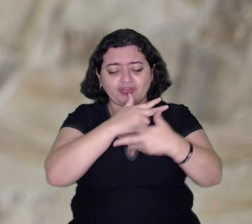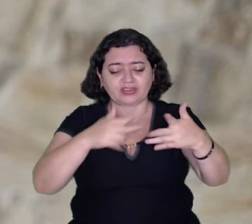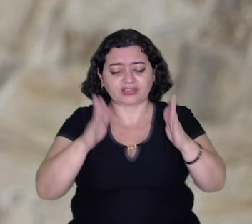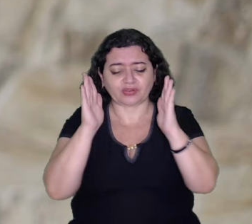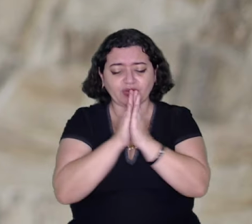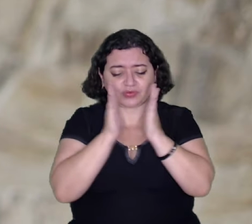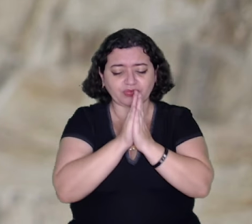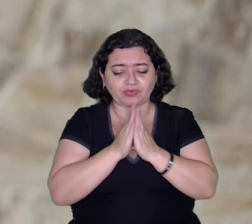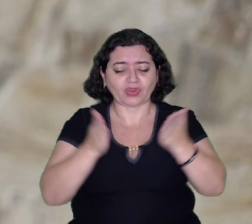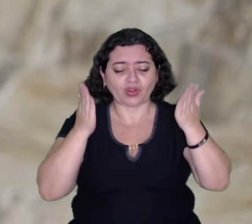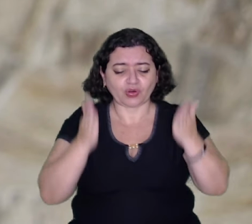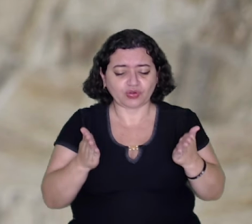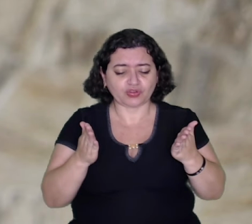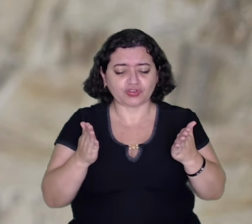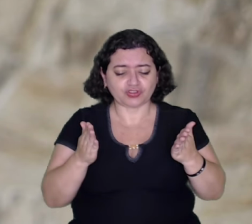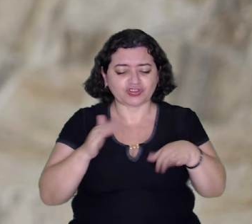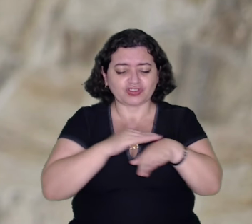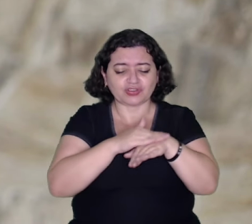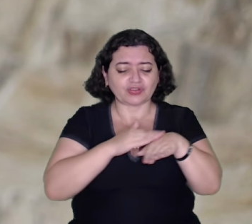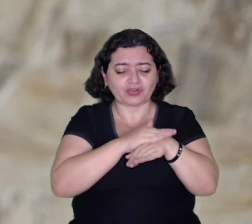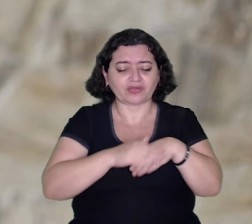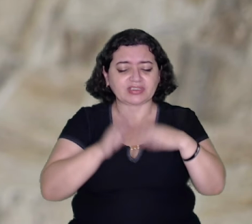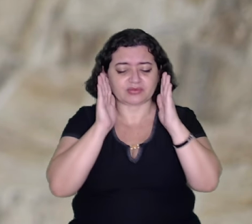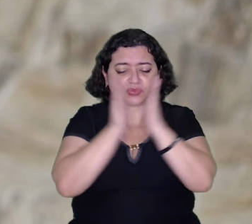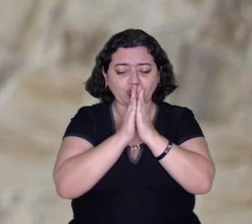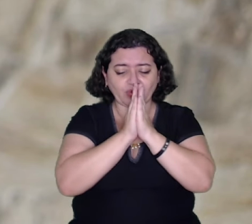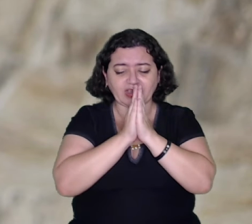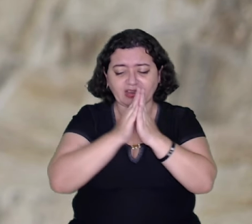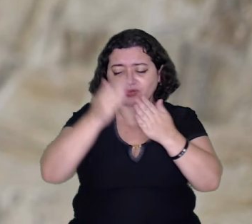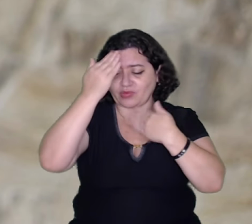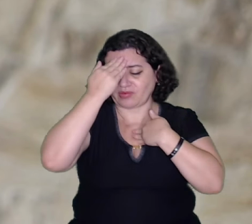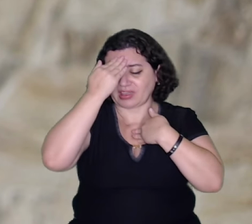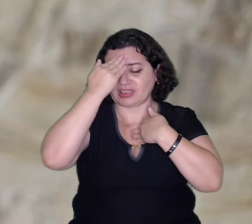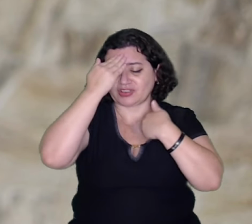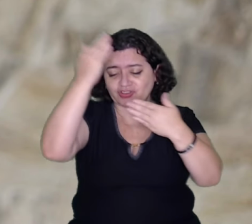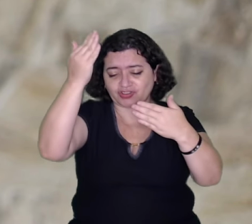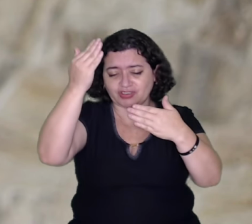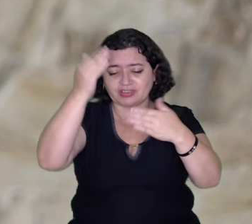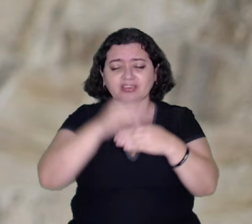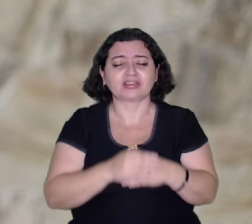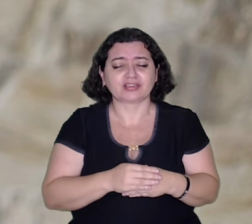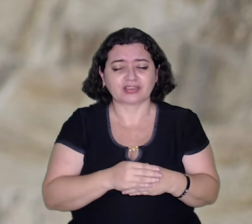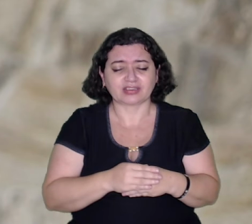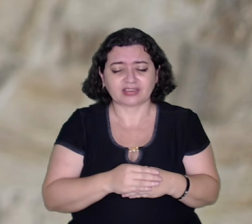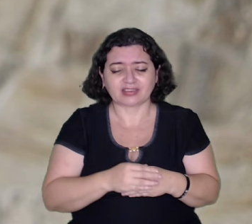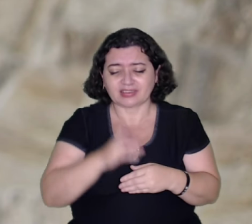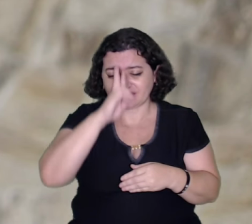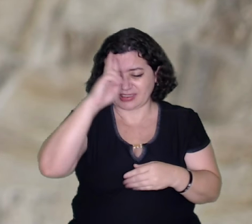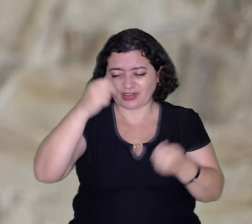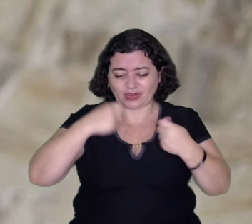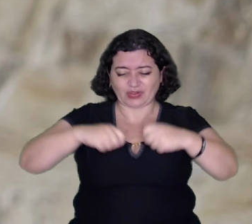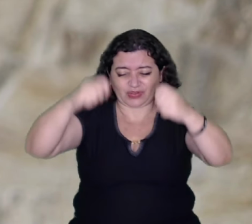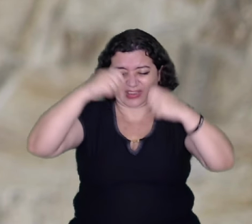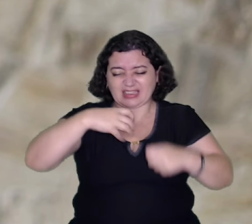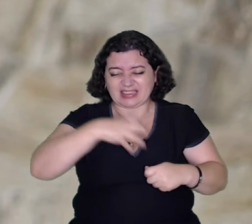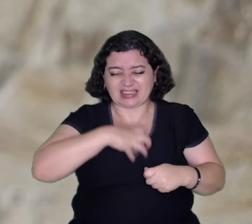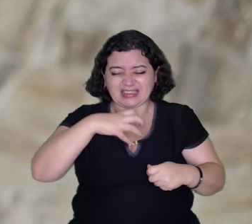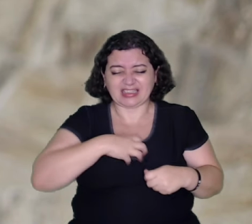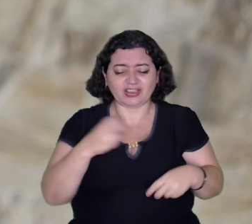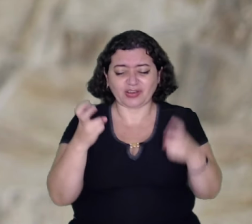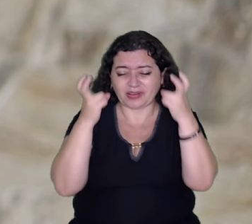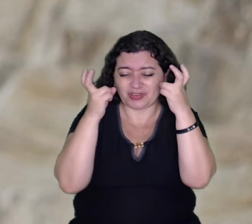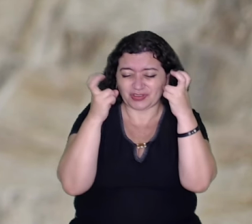Hoje falamos sobre orar com gratidão. Ter, Senhor, essa sensibilidade de perceber,